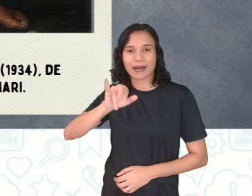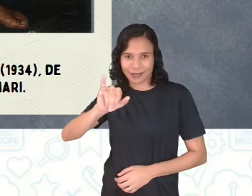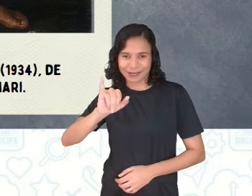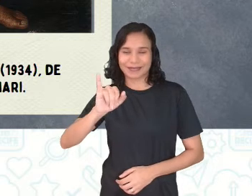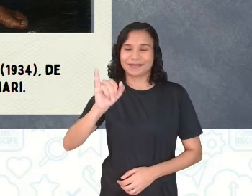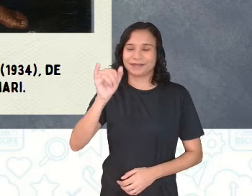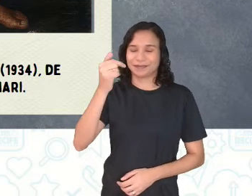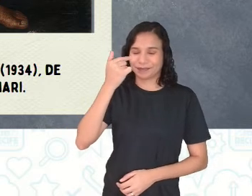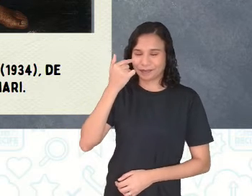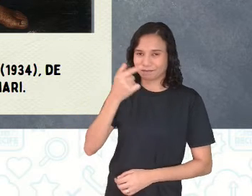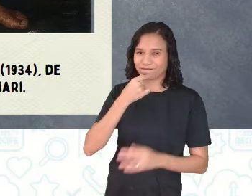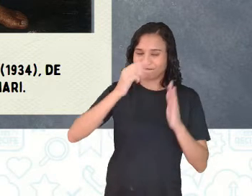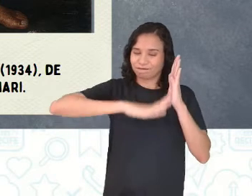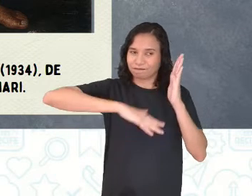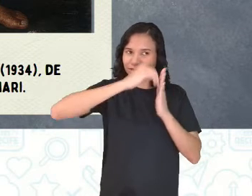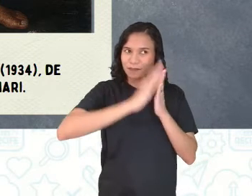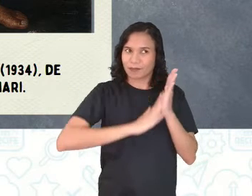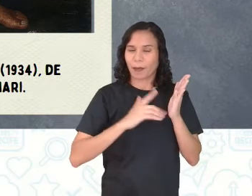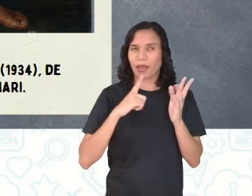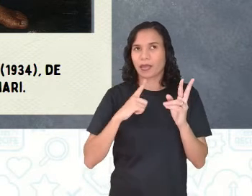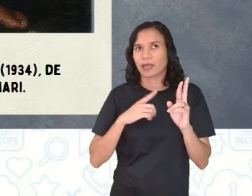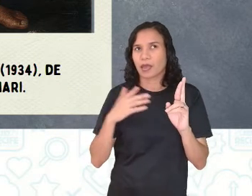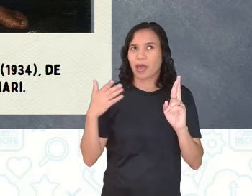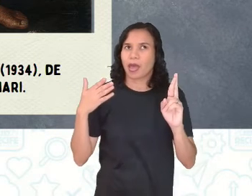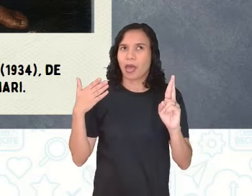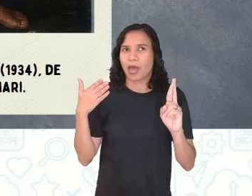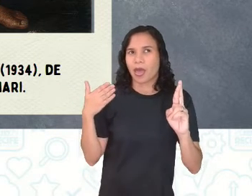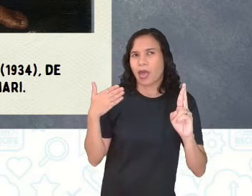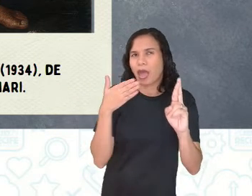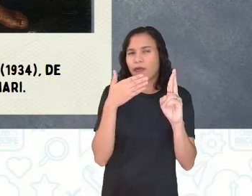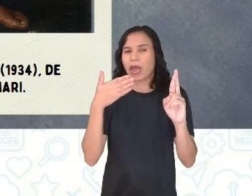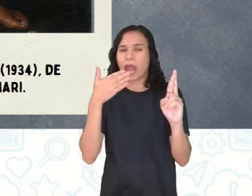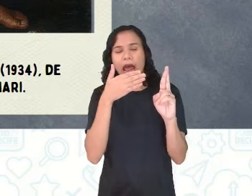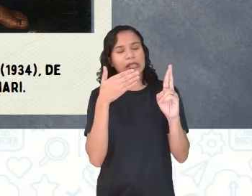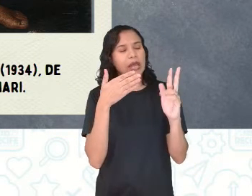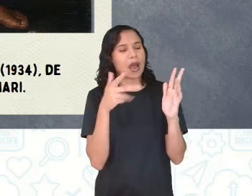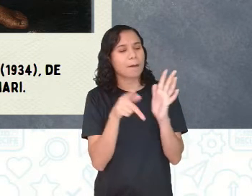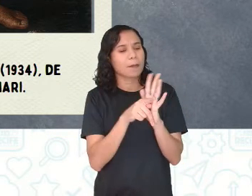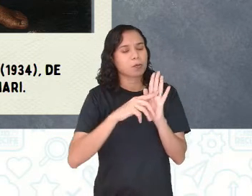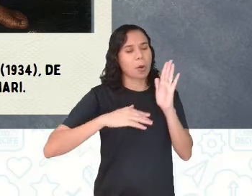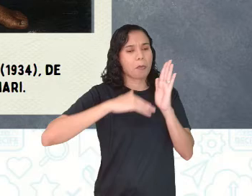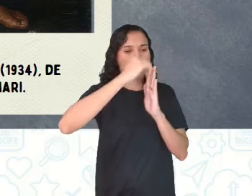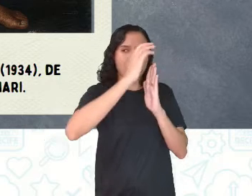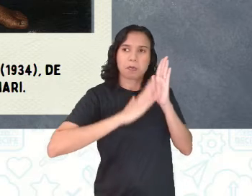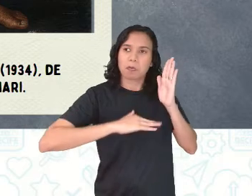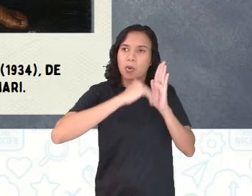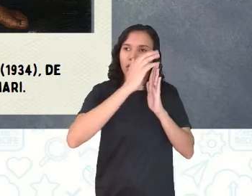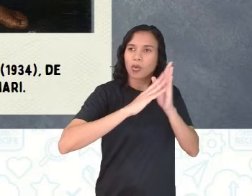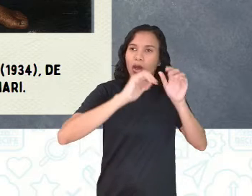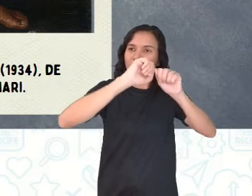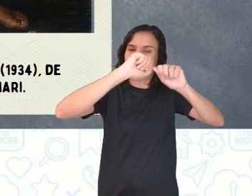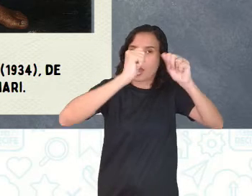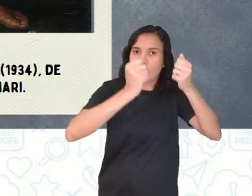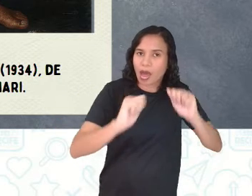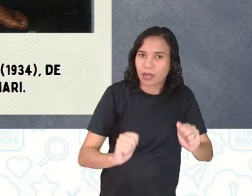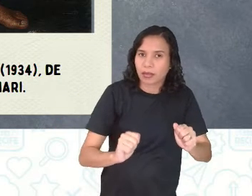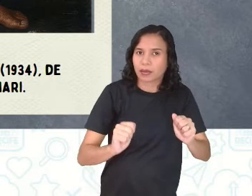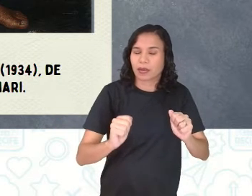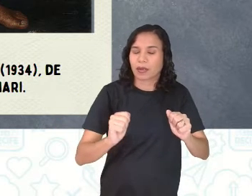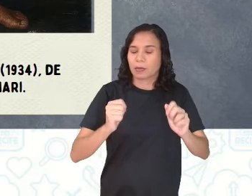tinha uma, vamos dizer assim, uma referência, né, na sua pintura, né, na sua arte,